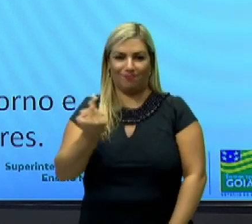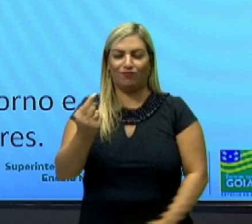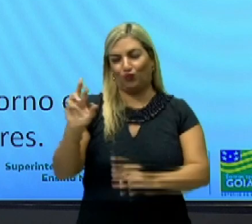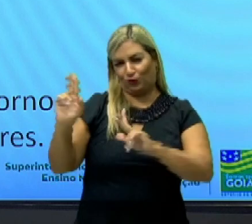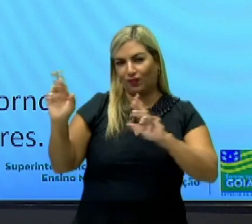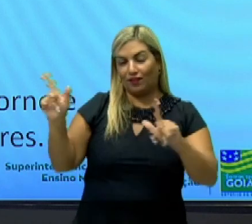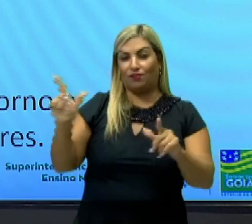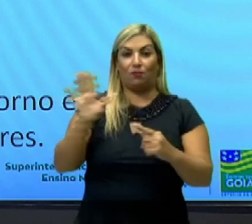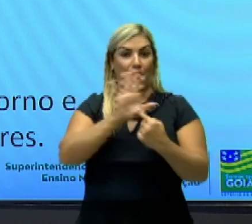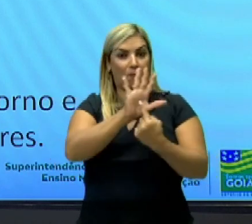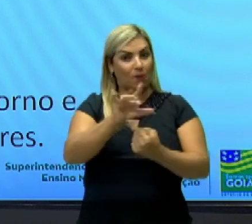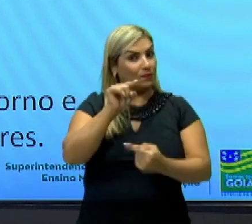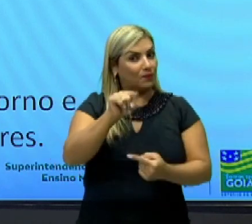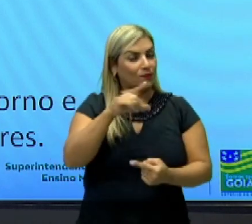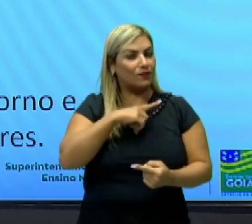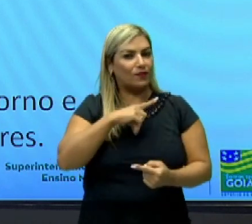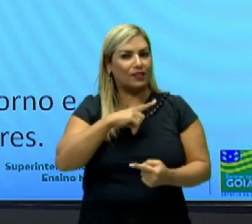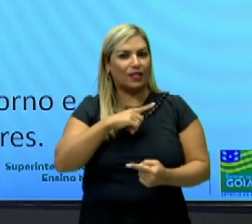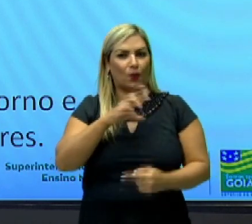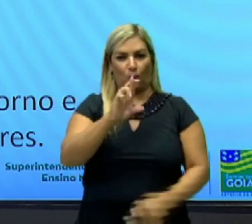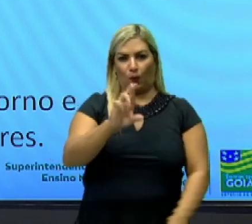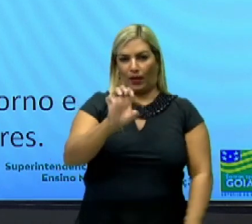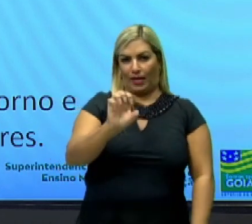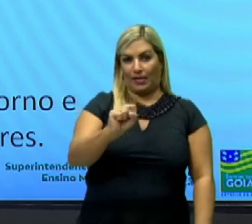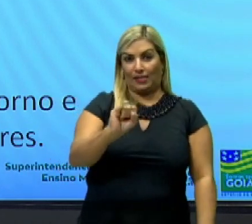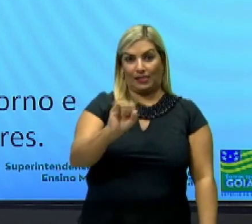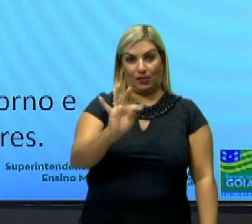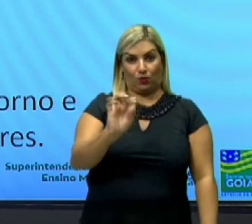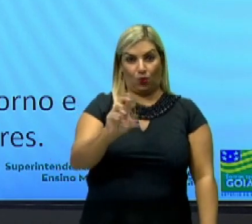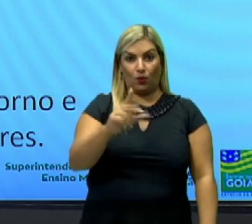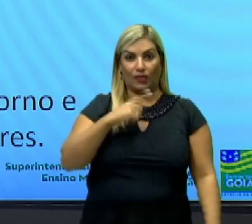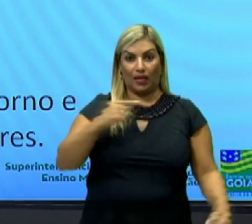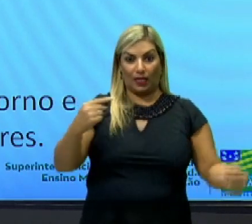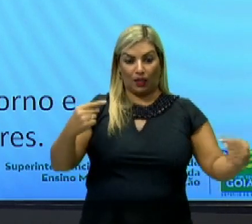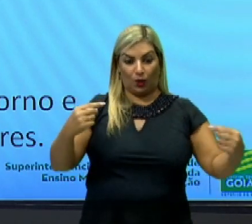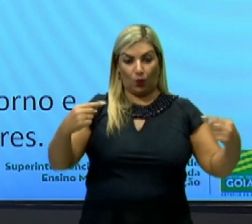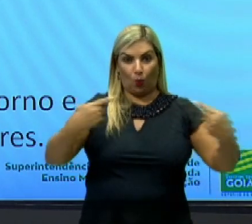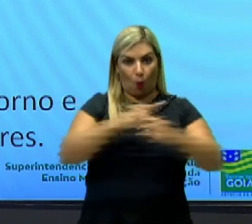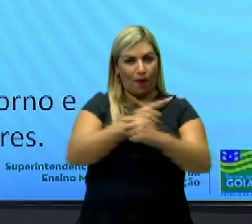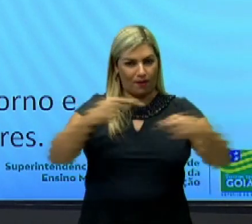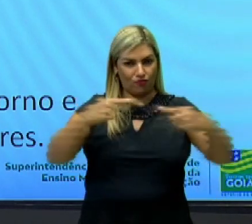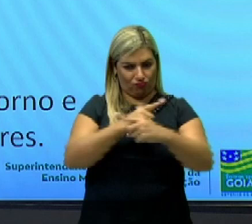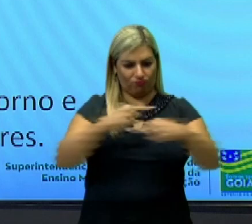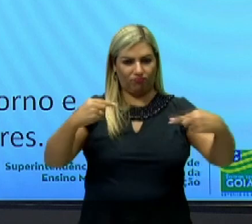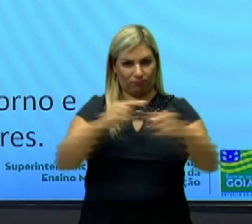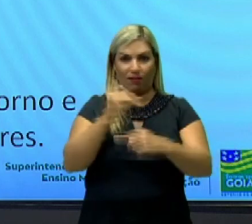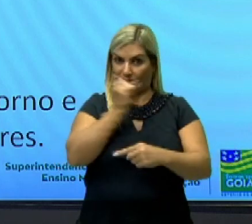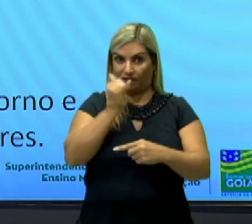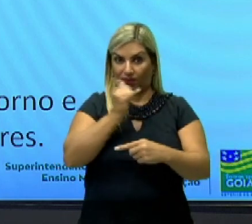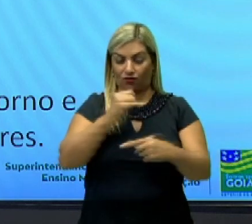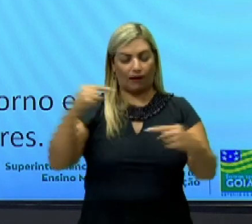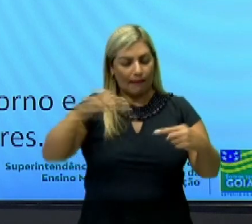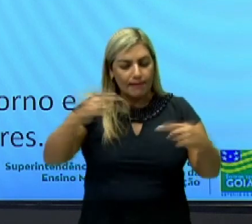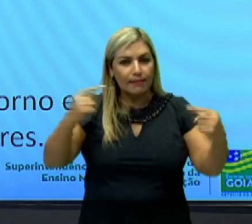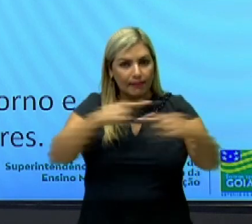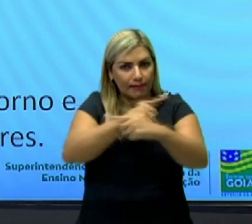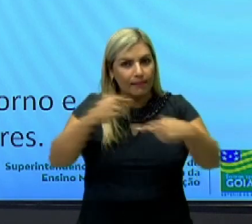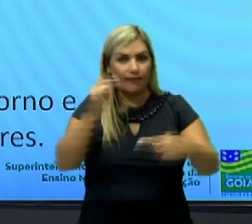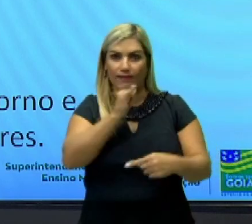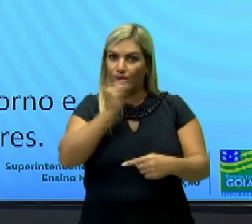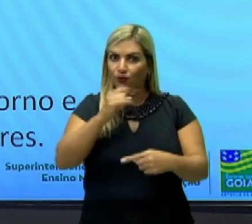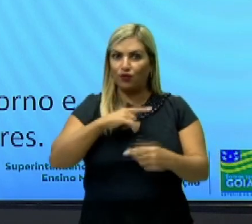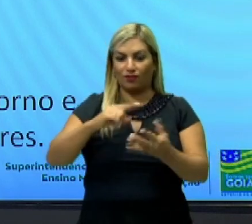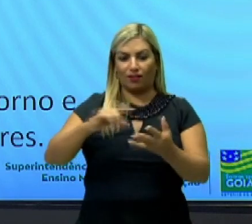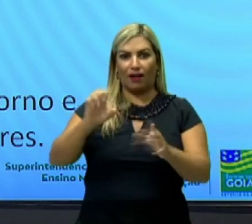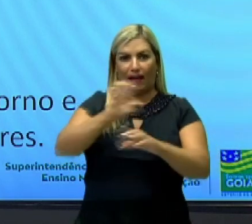aparece para você quando você vai ter um resistor é quando a corrente elétrica vai passar e essa energia desses elétrons que